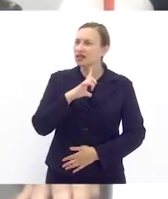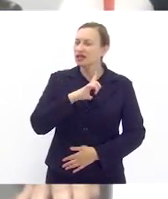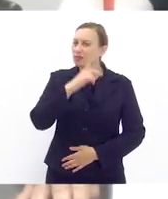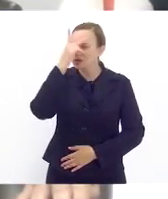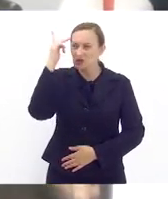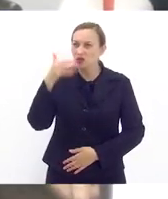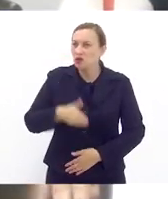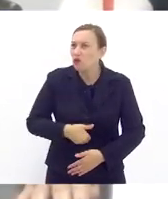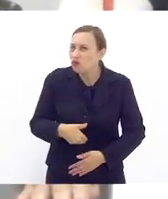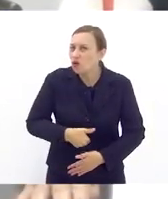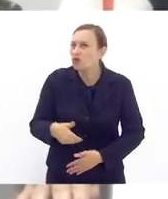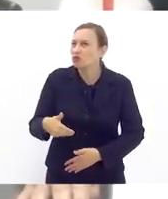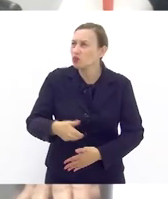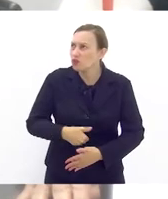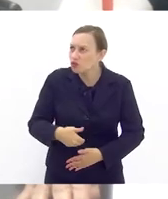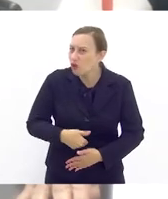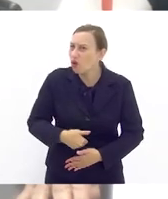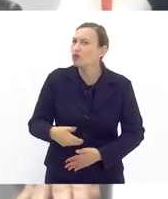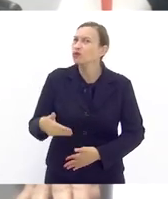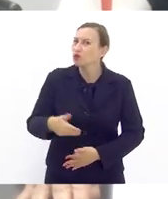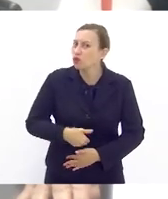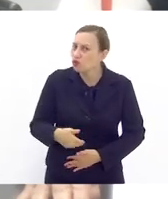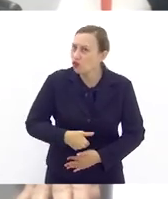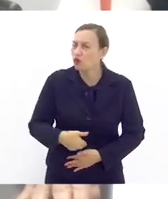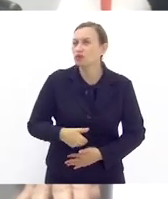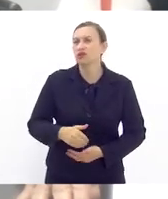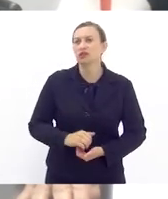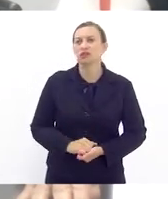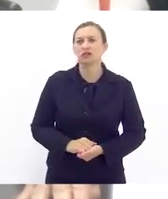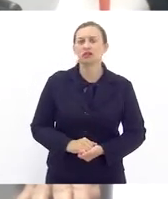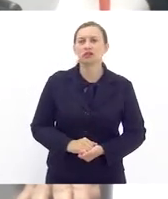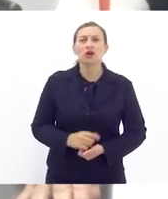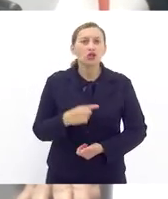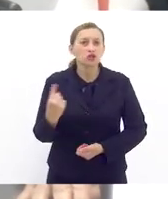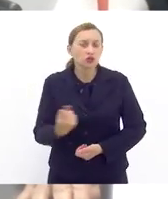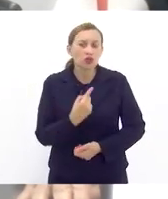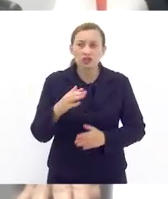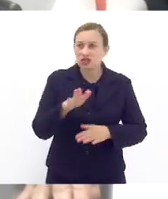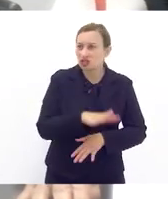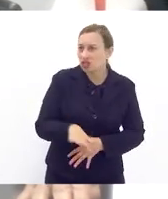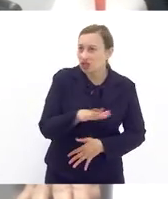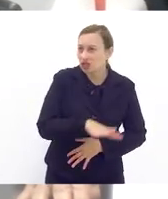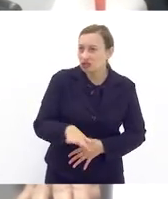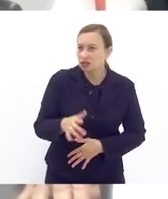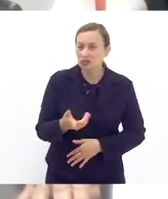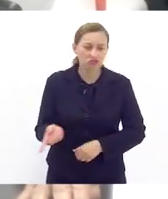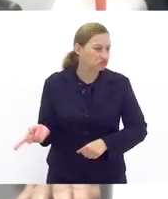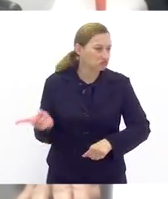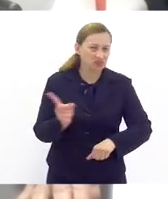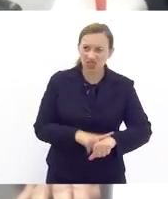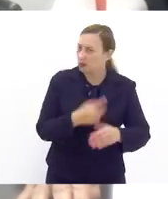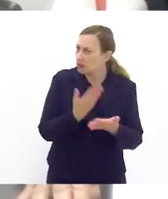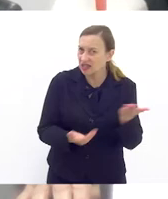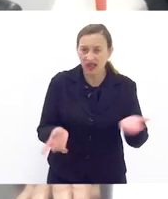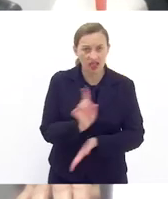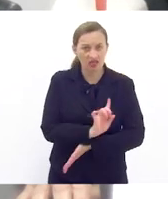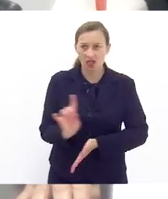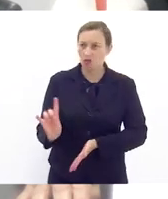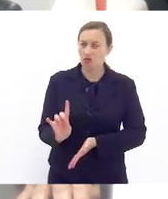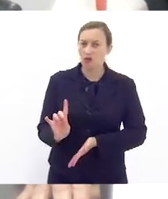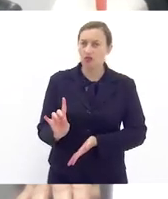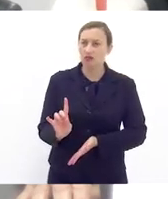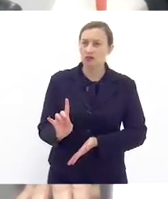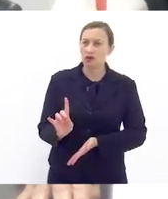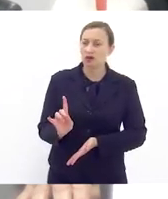Tem gente com fome Tem gente com fome nossas crianças não tem tempo a perder nós não